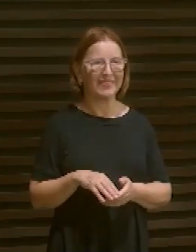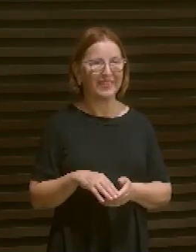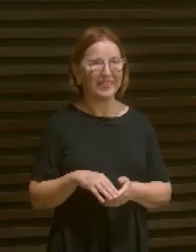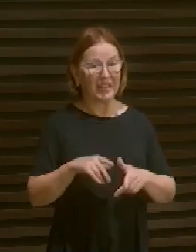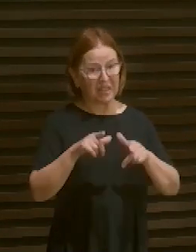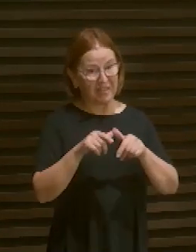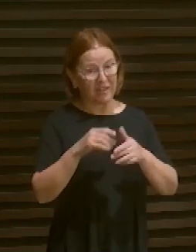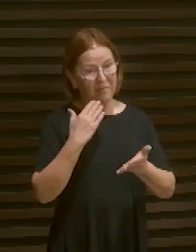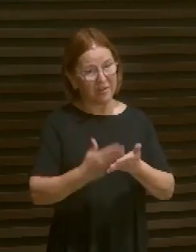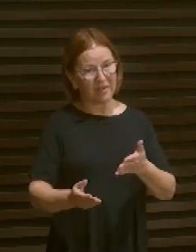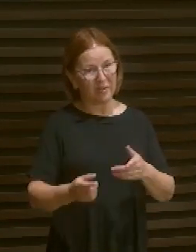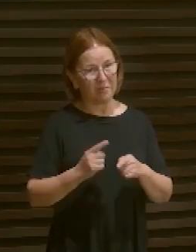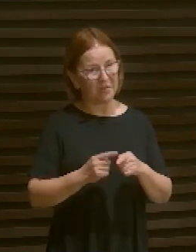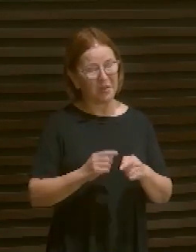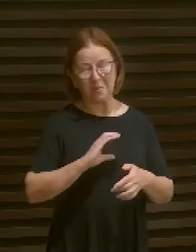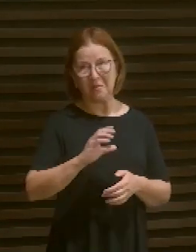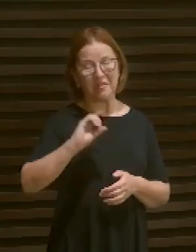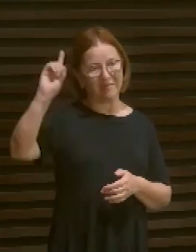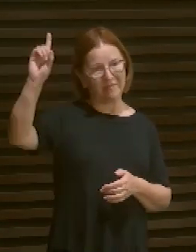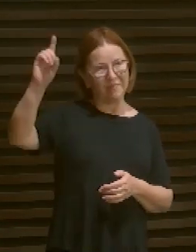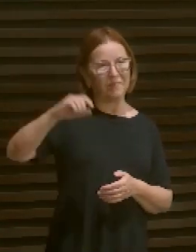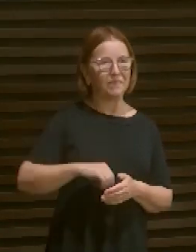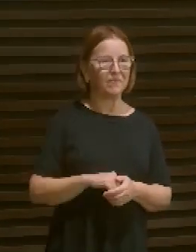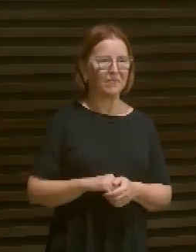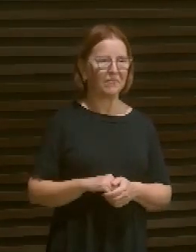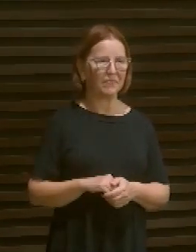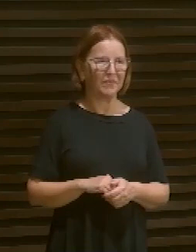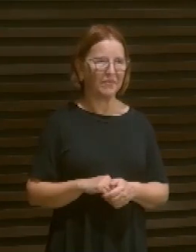Deus como seu Deus.